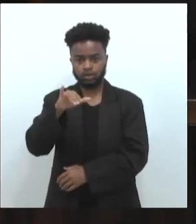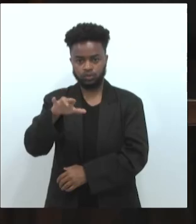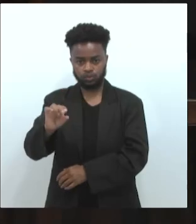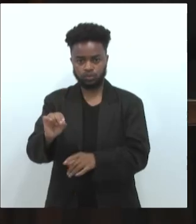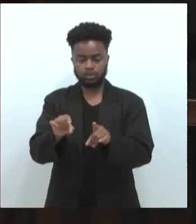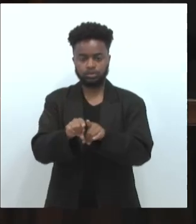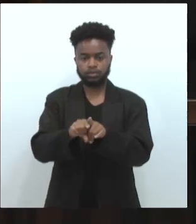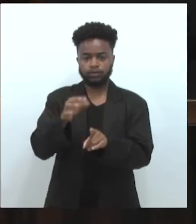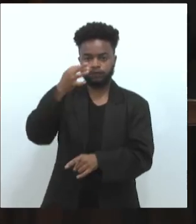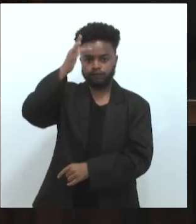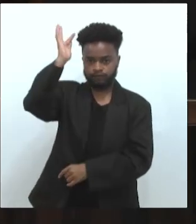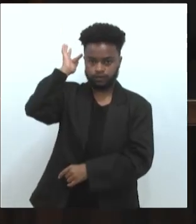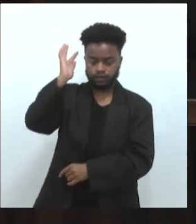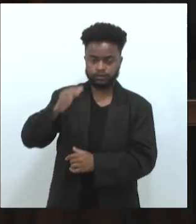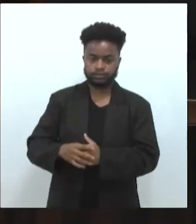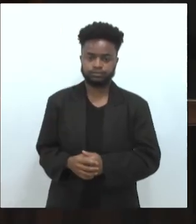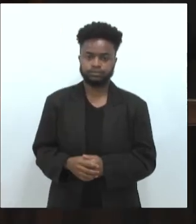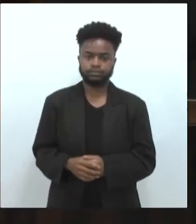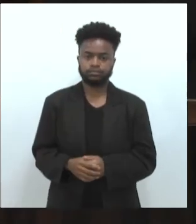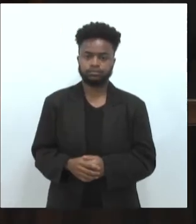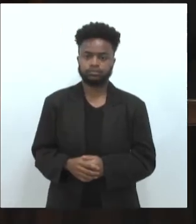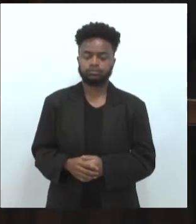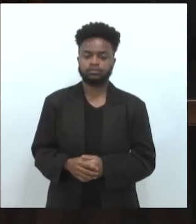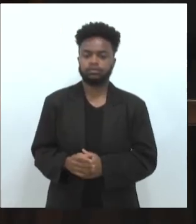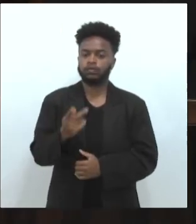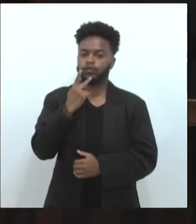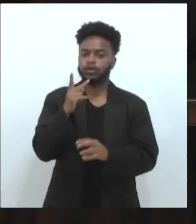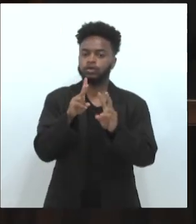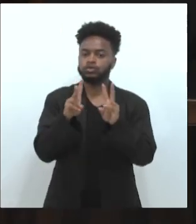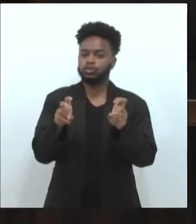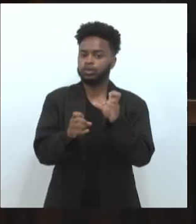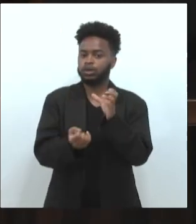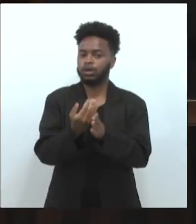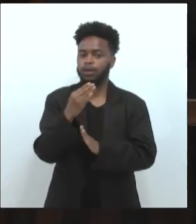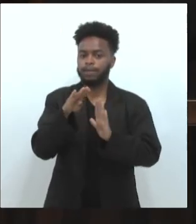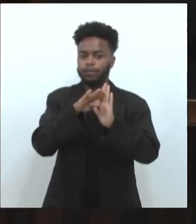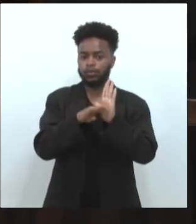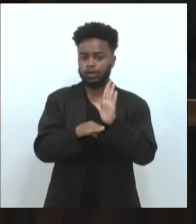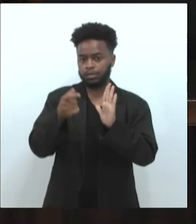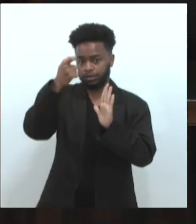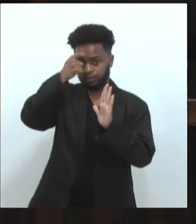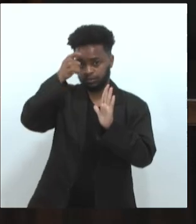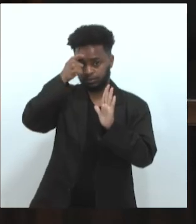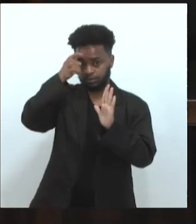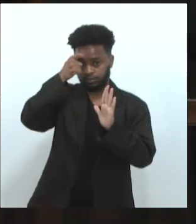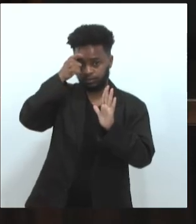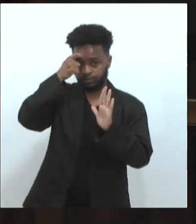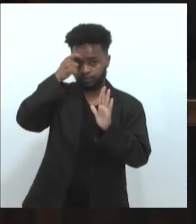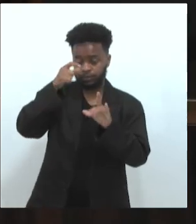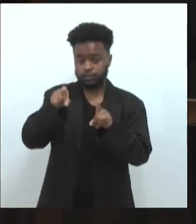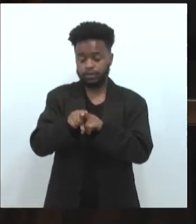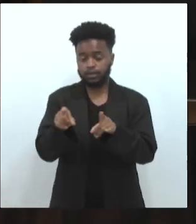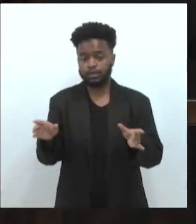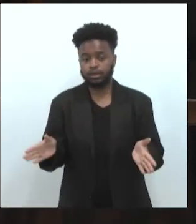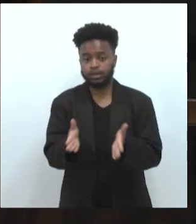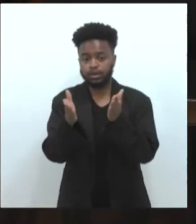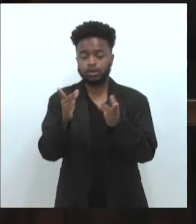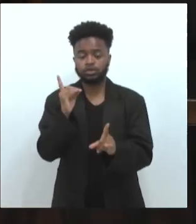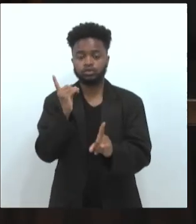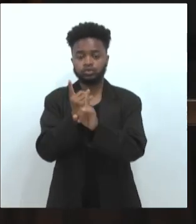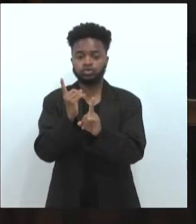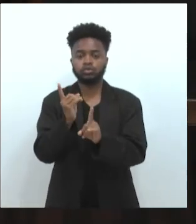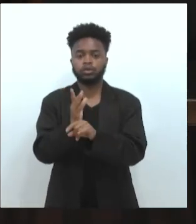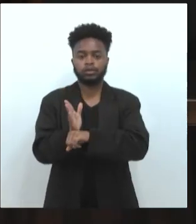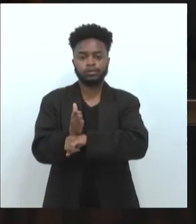Fred Pacheco, que dispõe sobre a criação do programa de conscientização e incentivo ao diagnóstico precoce